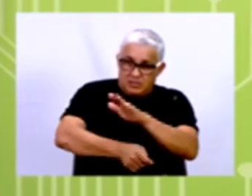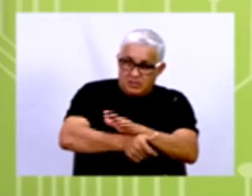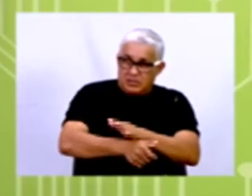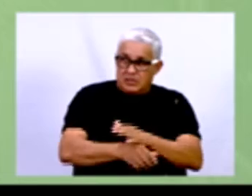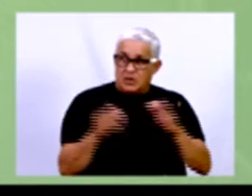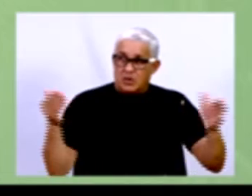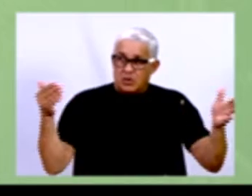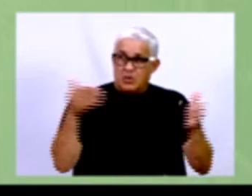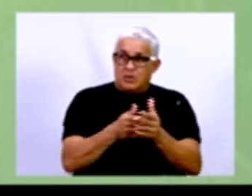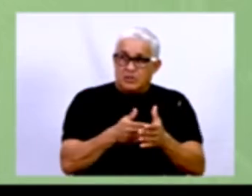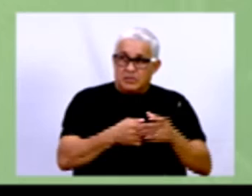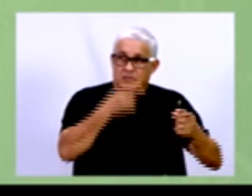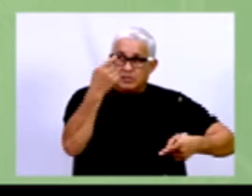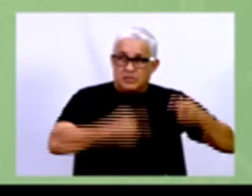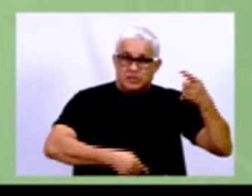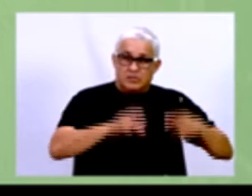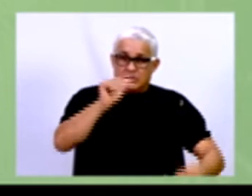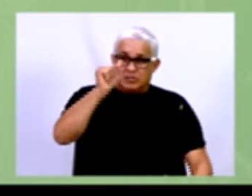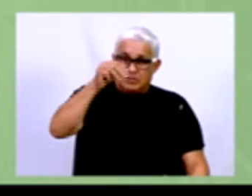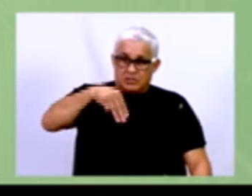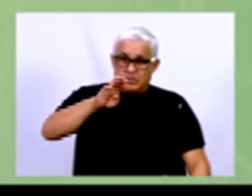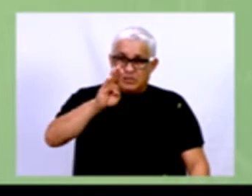Por último, a política cambial.